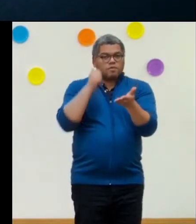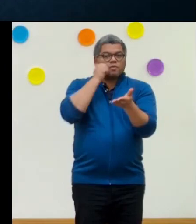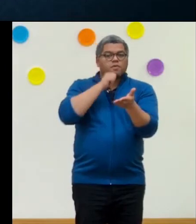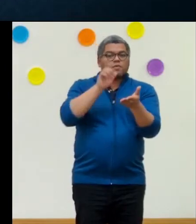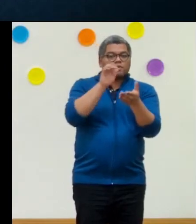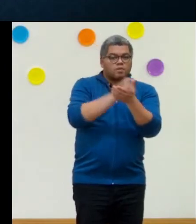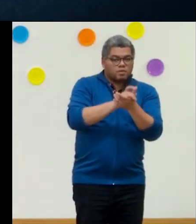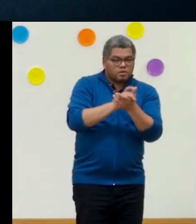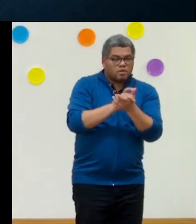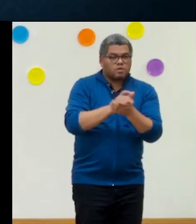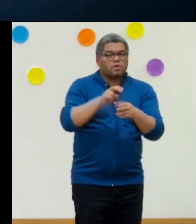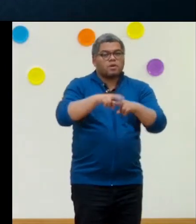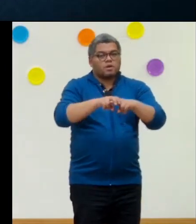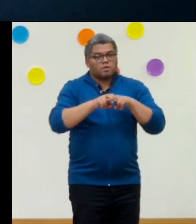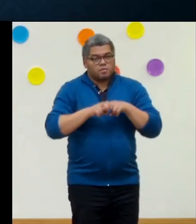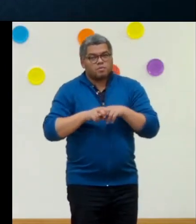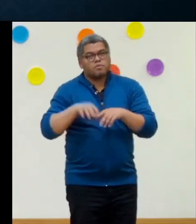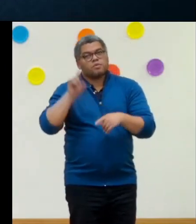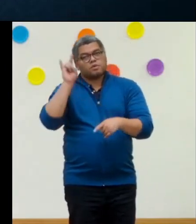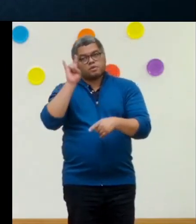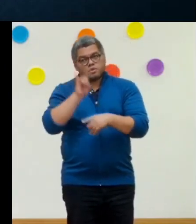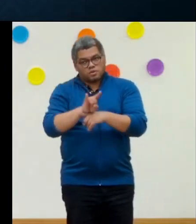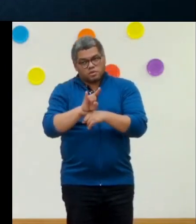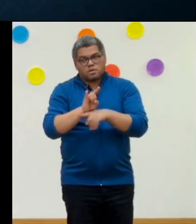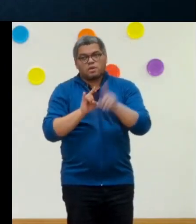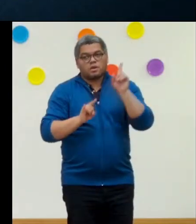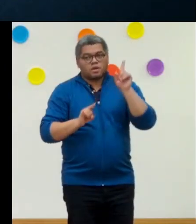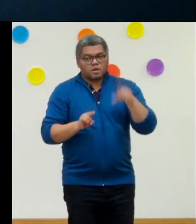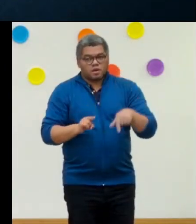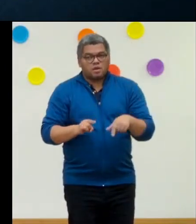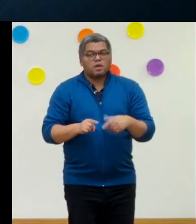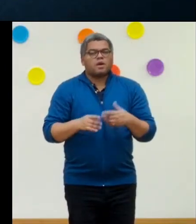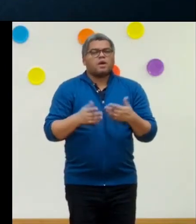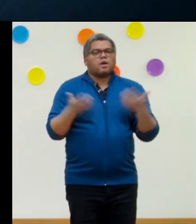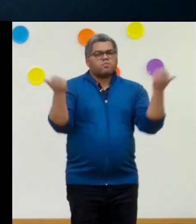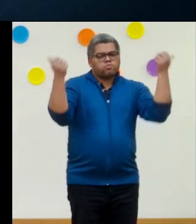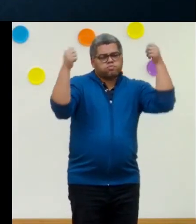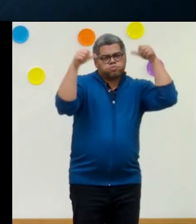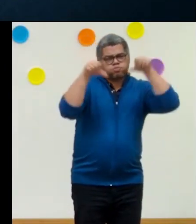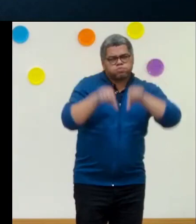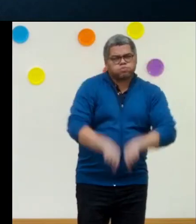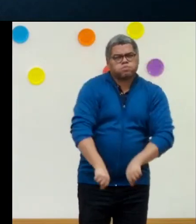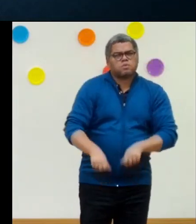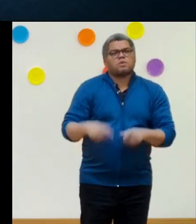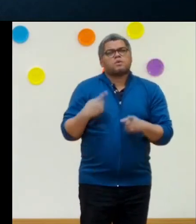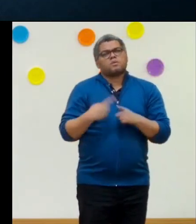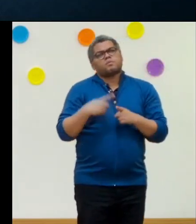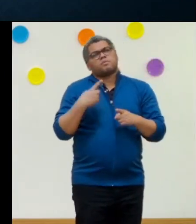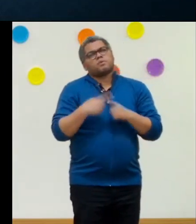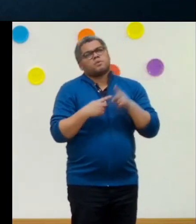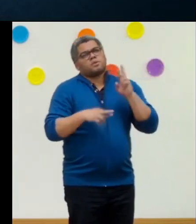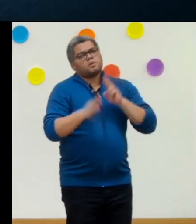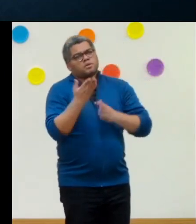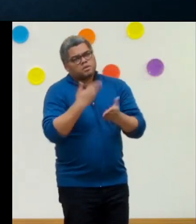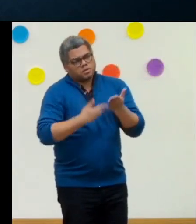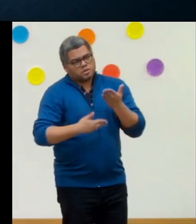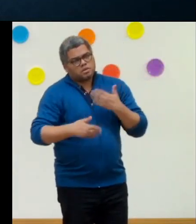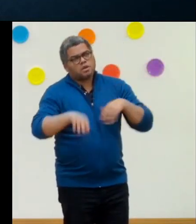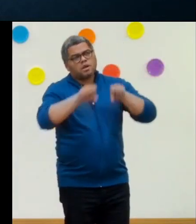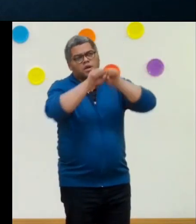Então, é por isso que o adultério é tão mal, tão vil, porque quebra o relacionamento